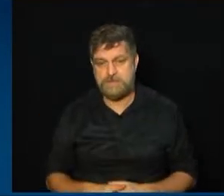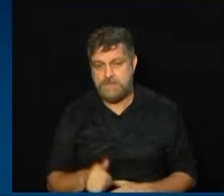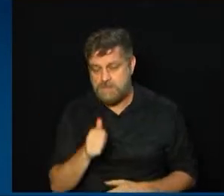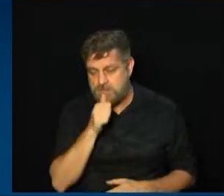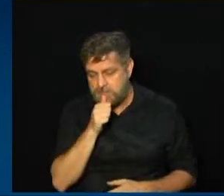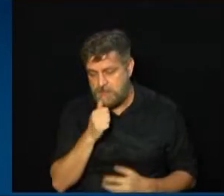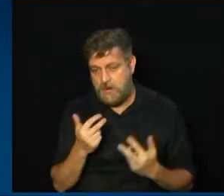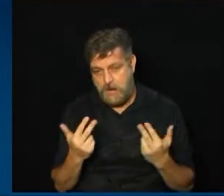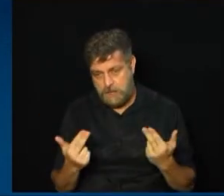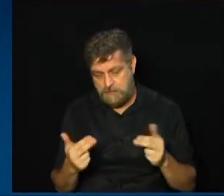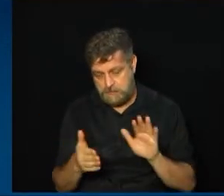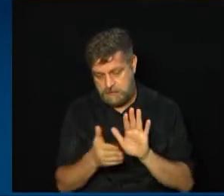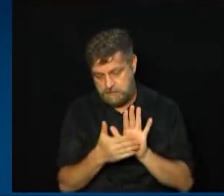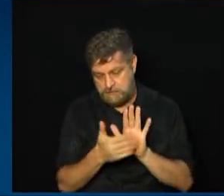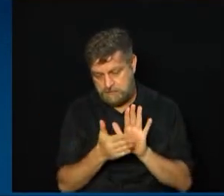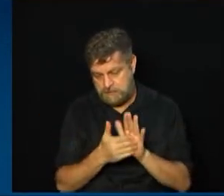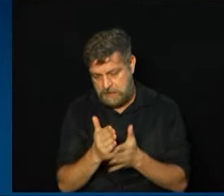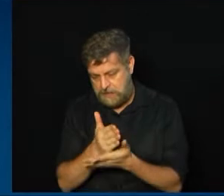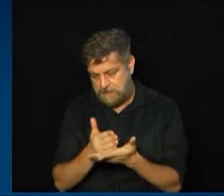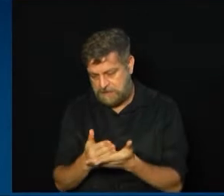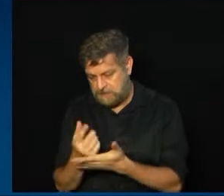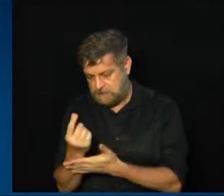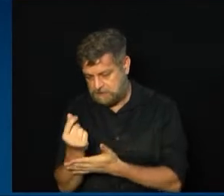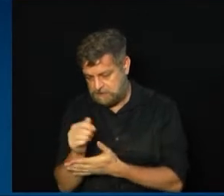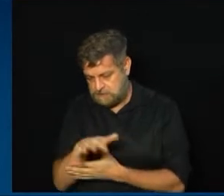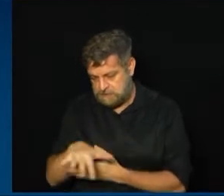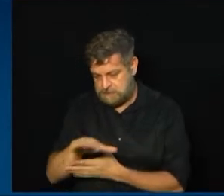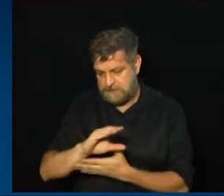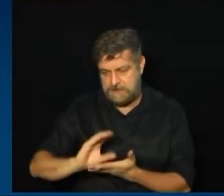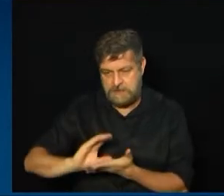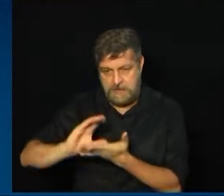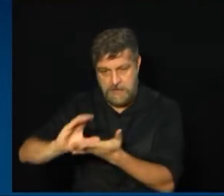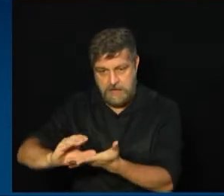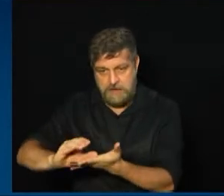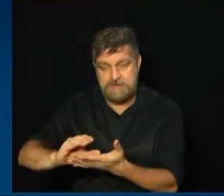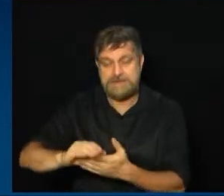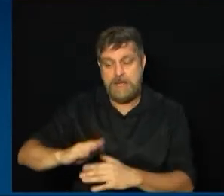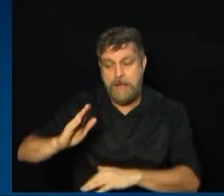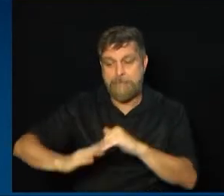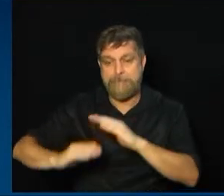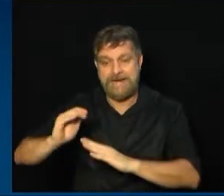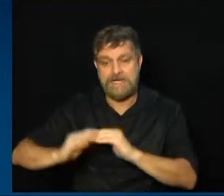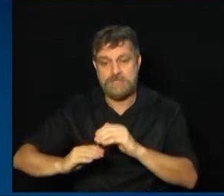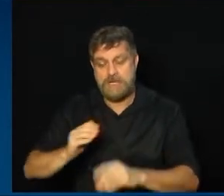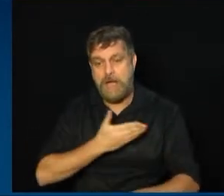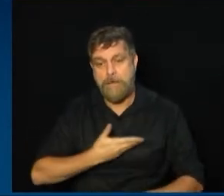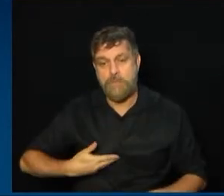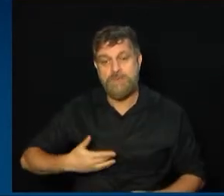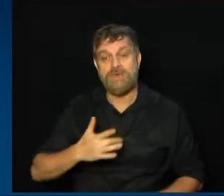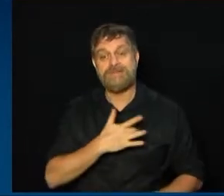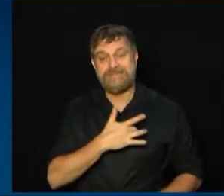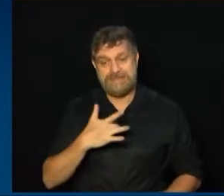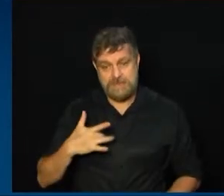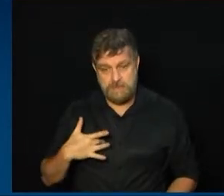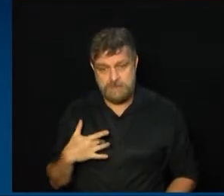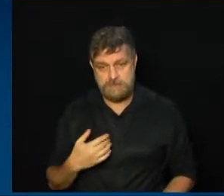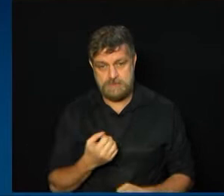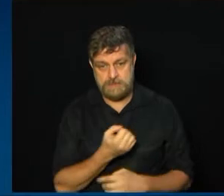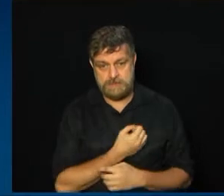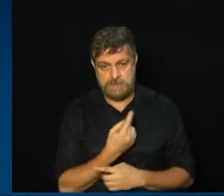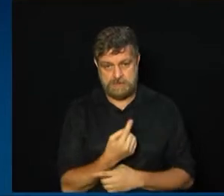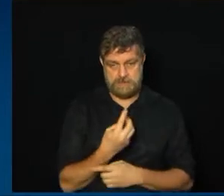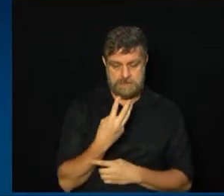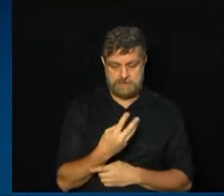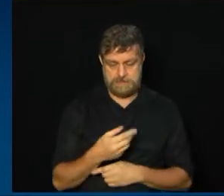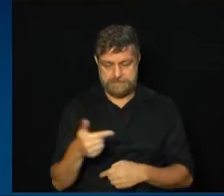acordo com a proposta, metade deste percentual será destinada a ações e serviços públicos de saúde. O item 13 é a